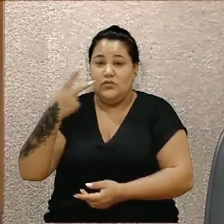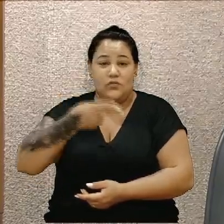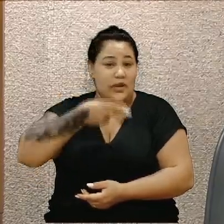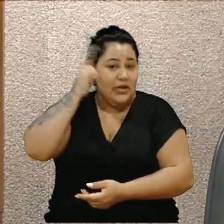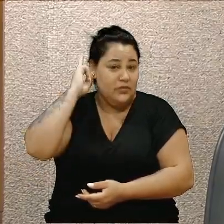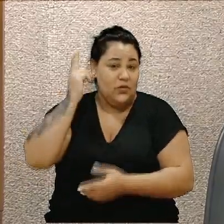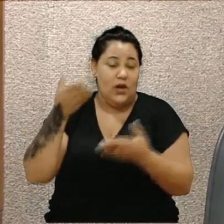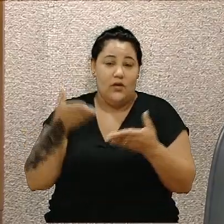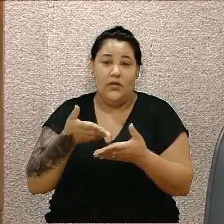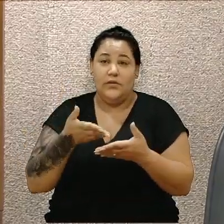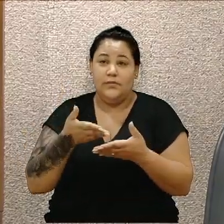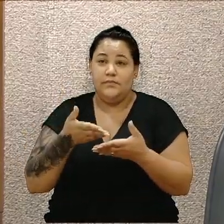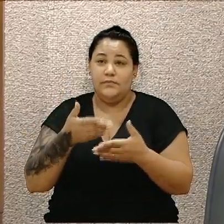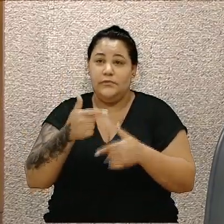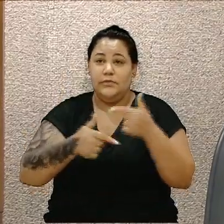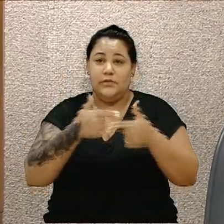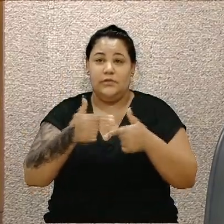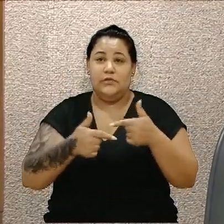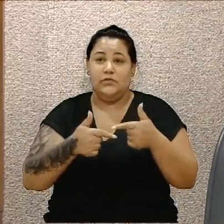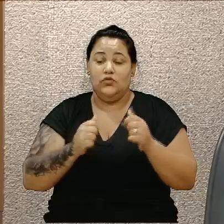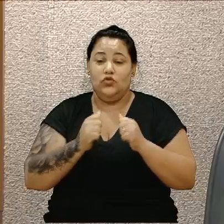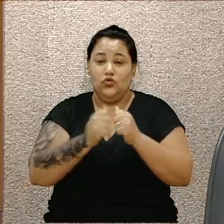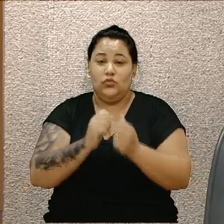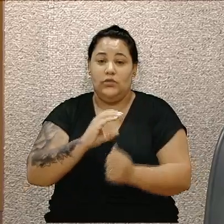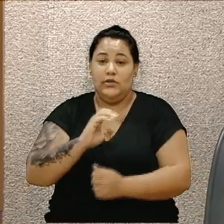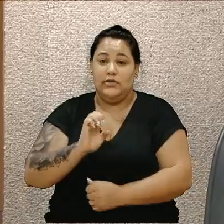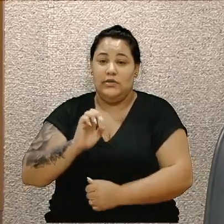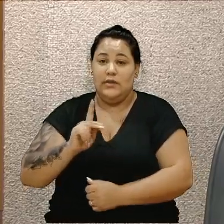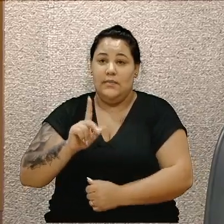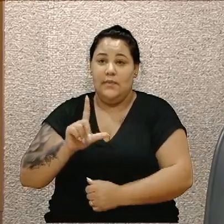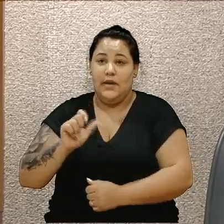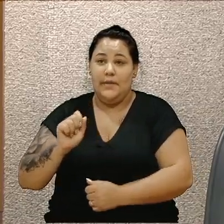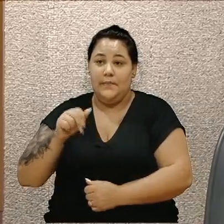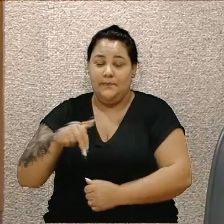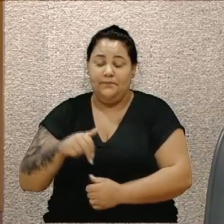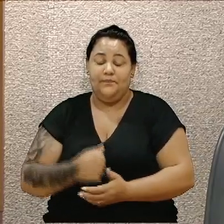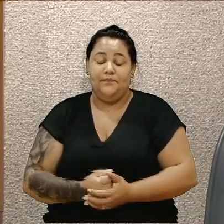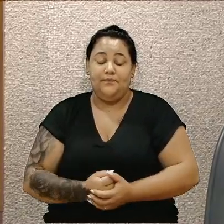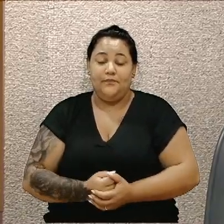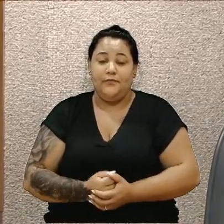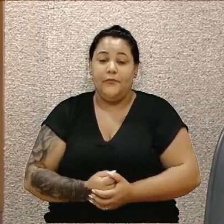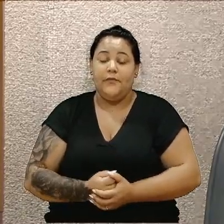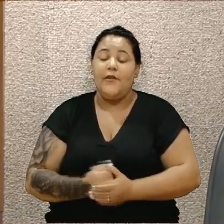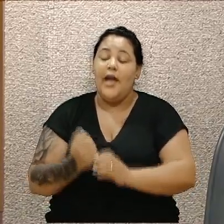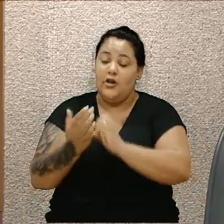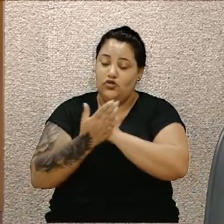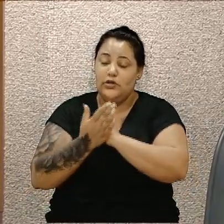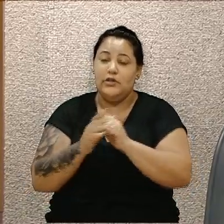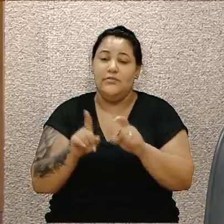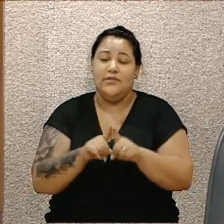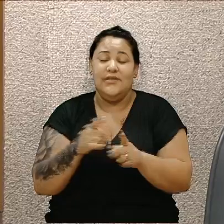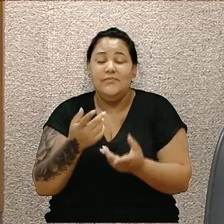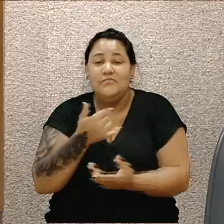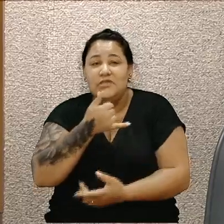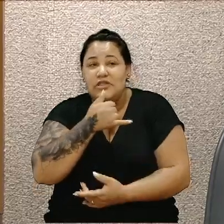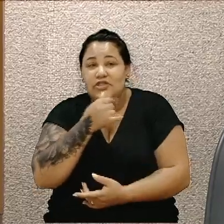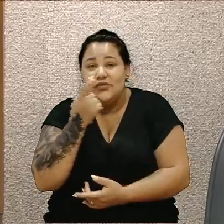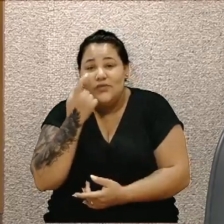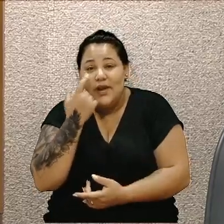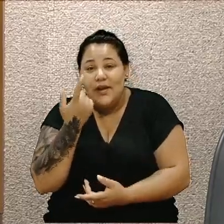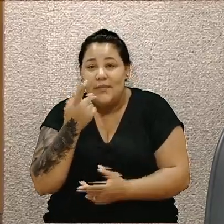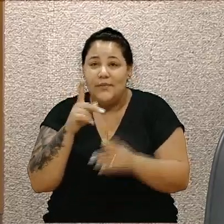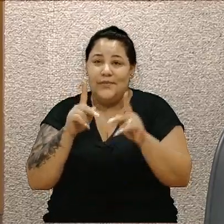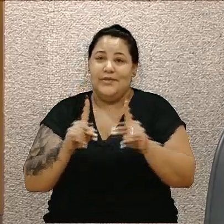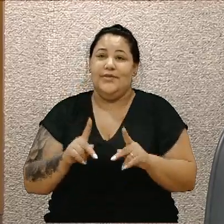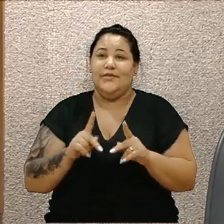assessoria junto à CEPLAN, vai nos ajudar muito, tá? E a coisa que eu lamento é ver pessoas, às vezes,